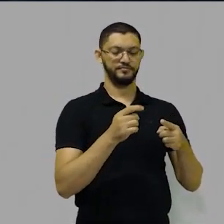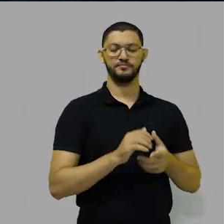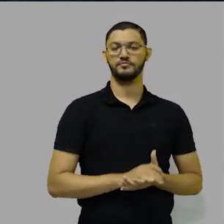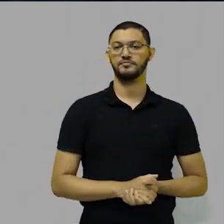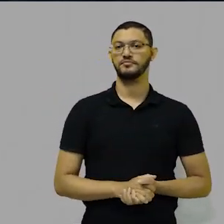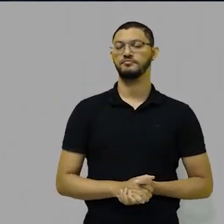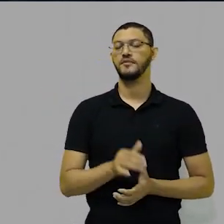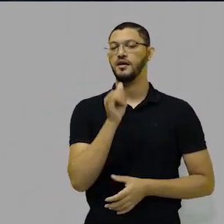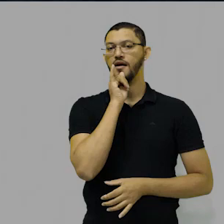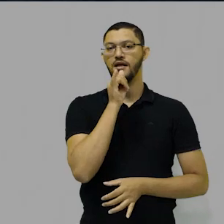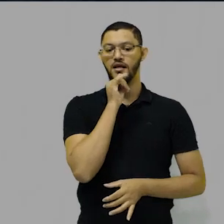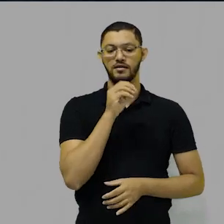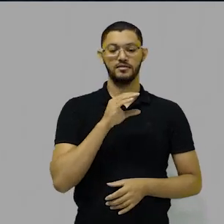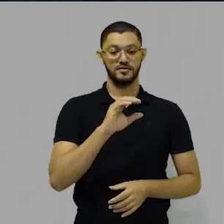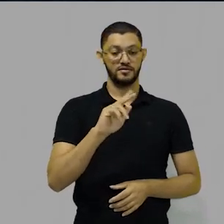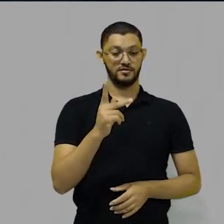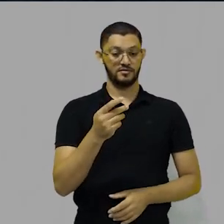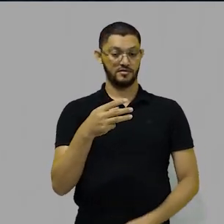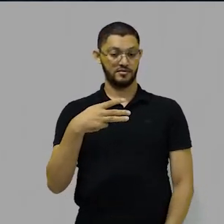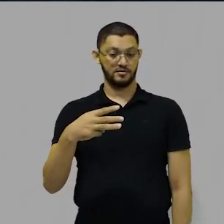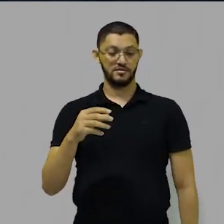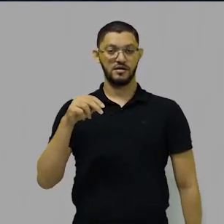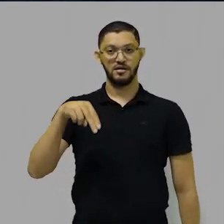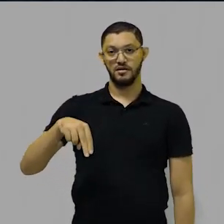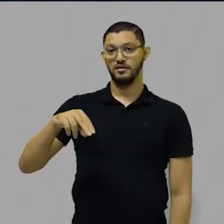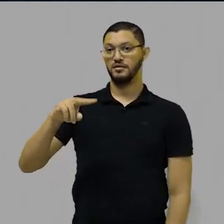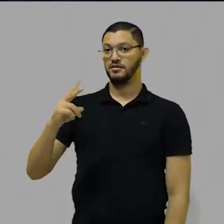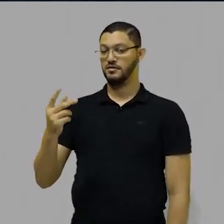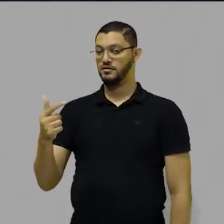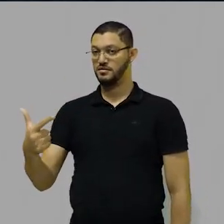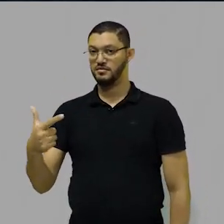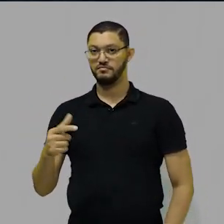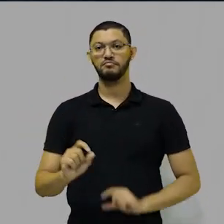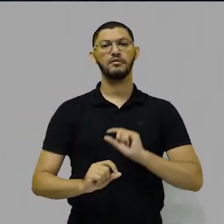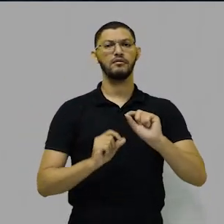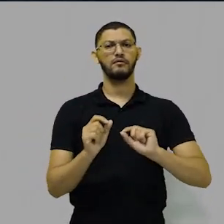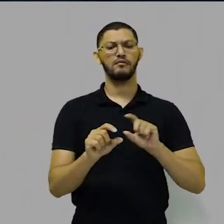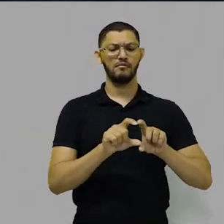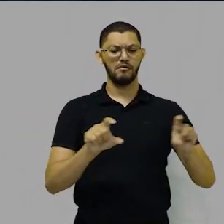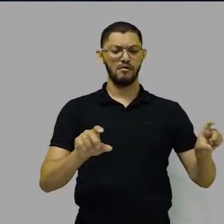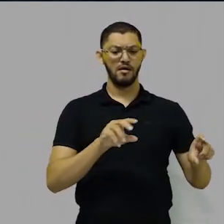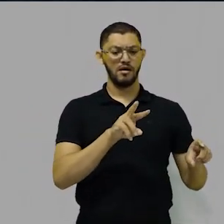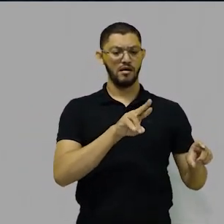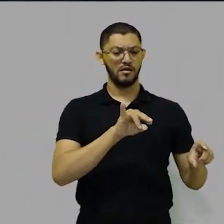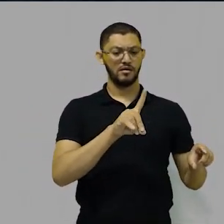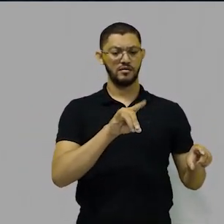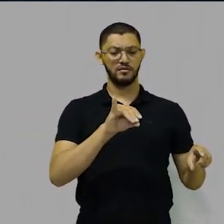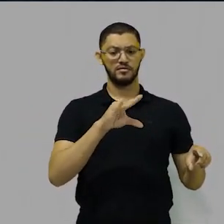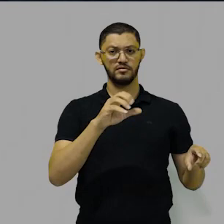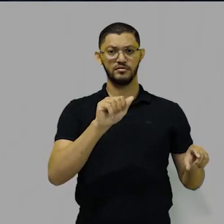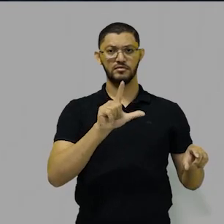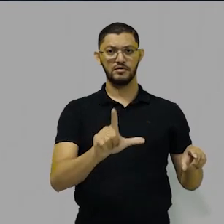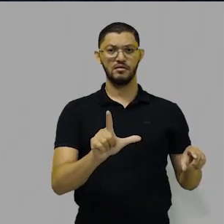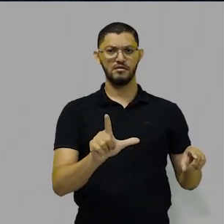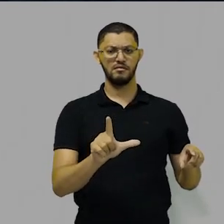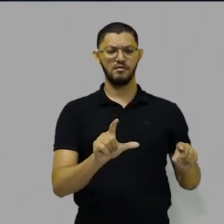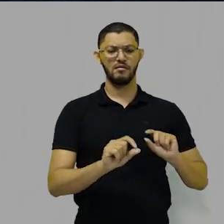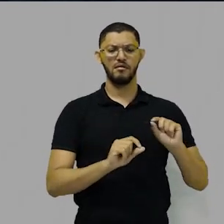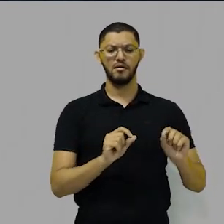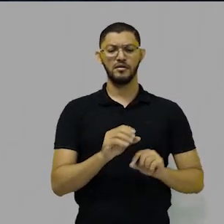né, por exemplo, ó, CH3NH2. Então, quem é o radical? Né? Qual é a parte